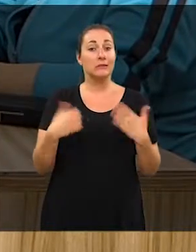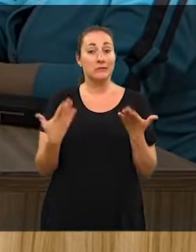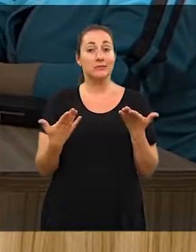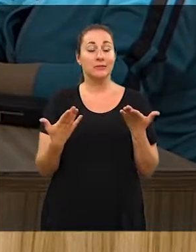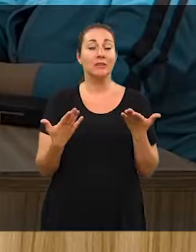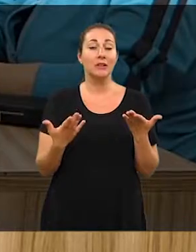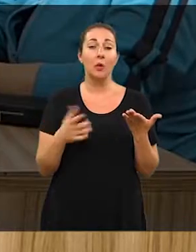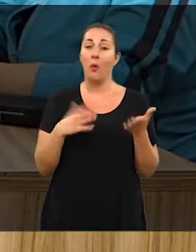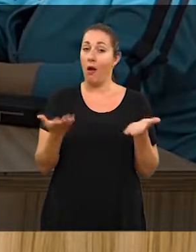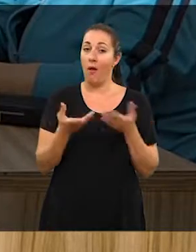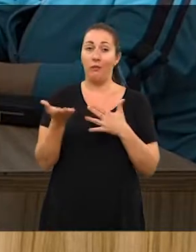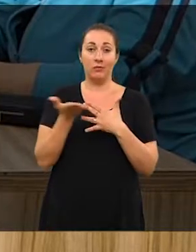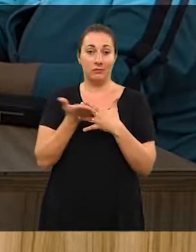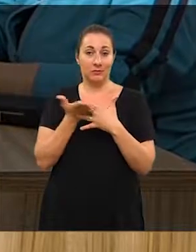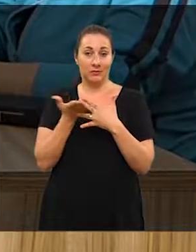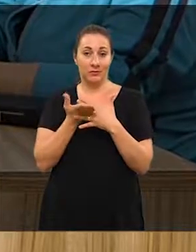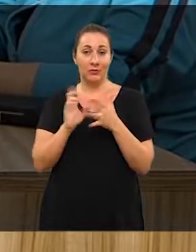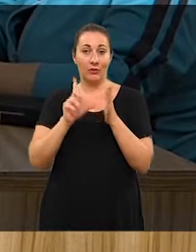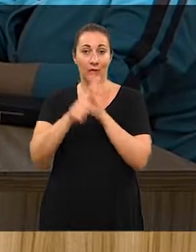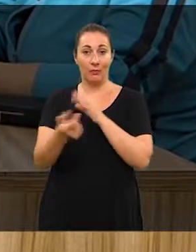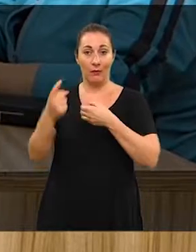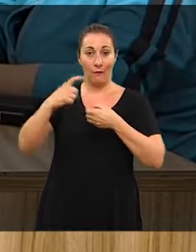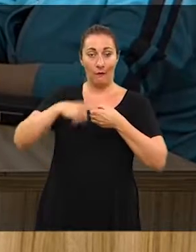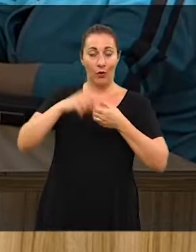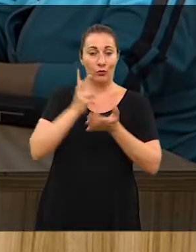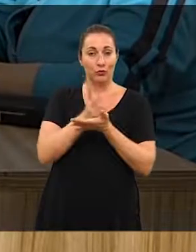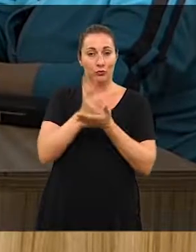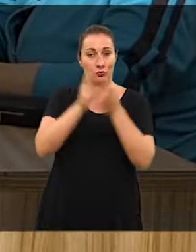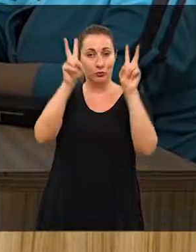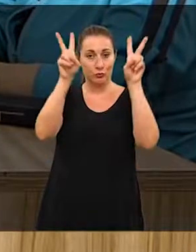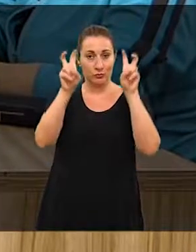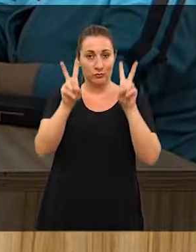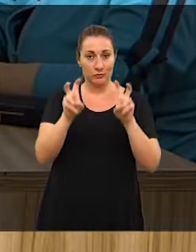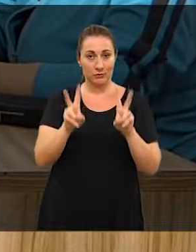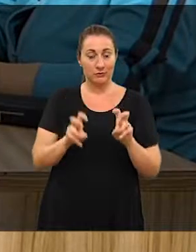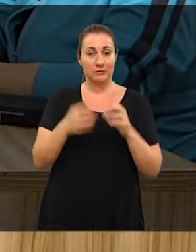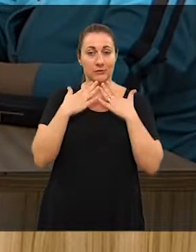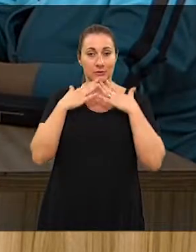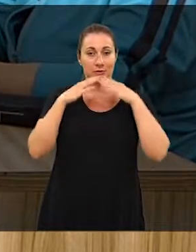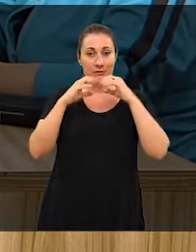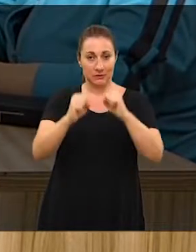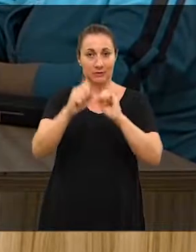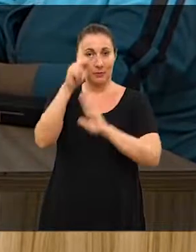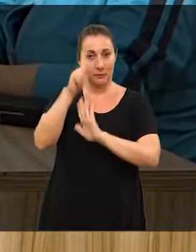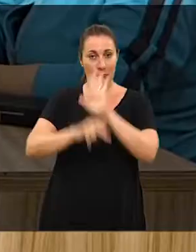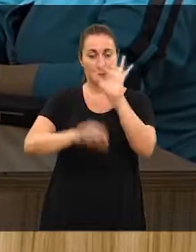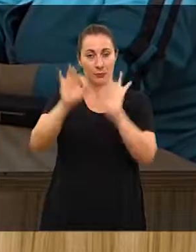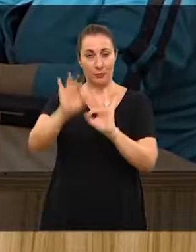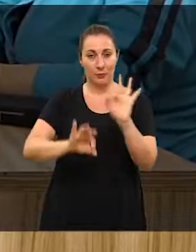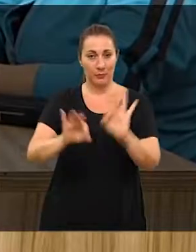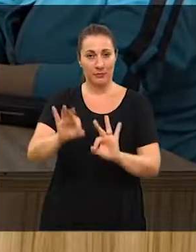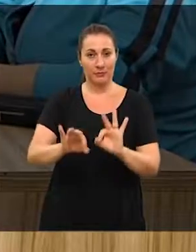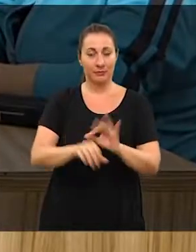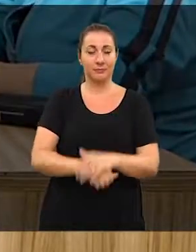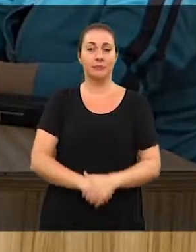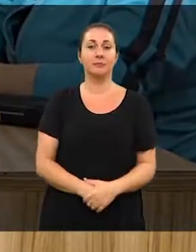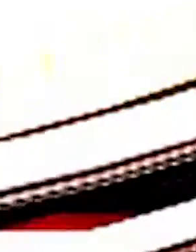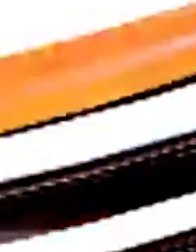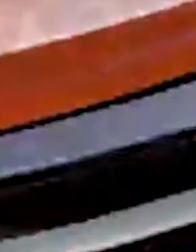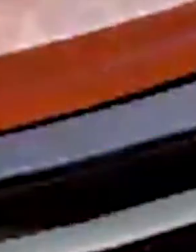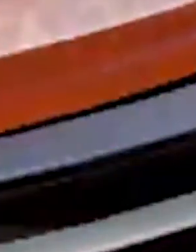Então, por enquanto, então, a gente vai para o intervalo e na volta a gente continua falando sobre a programação aqui da 15ª Coordenadoria Regional da